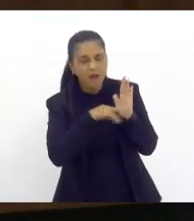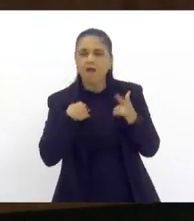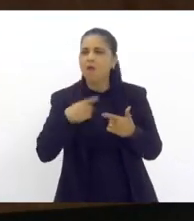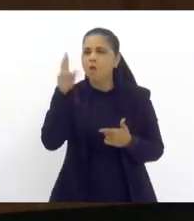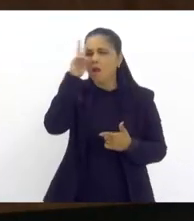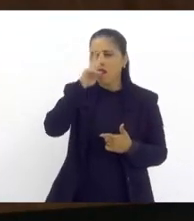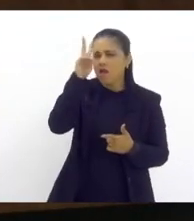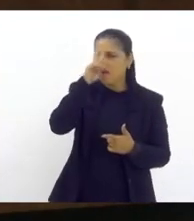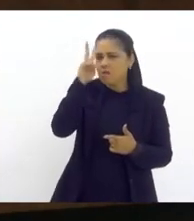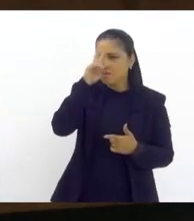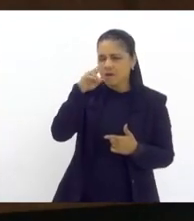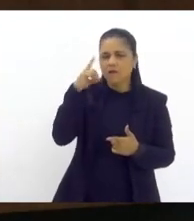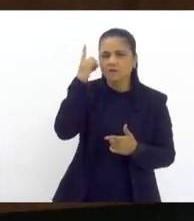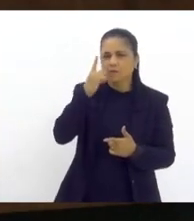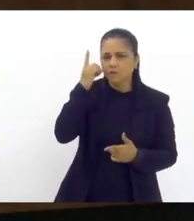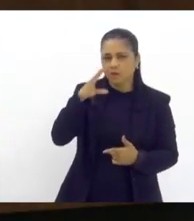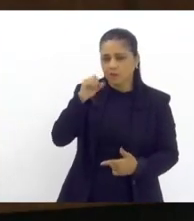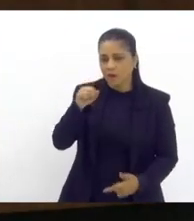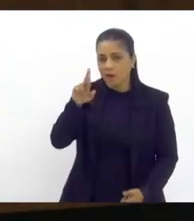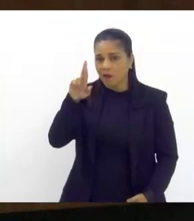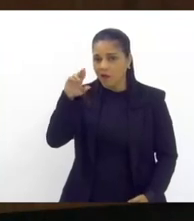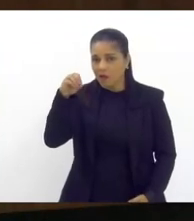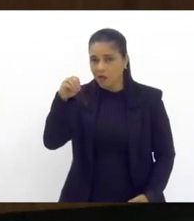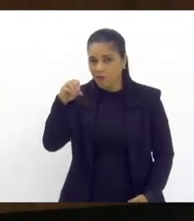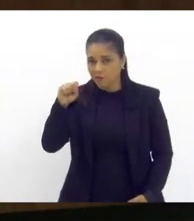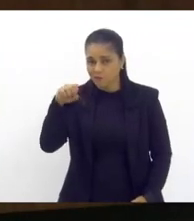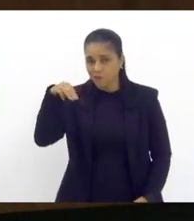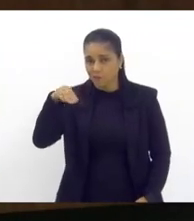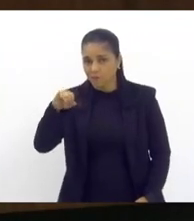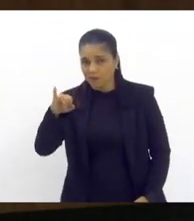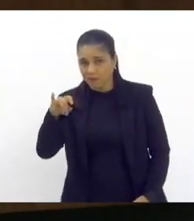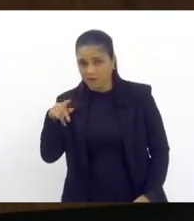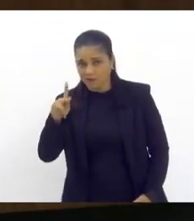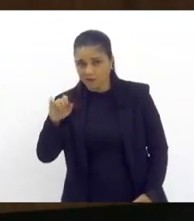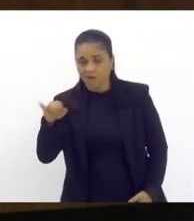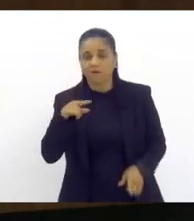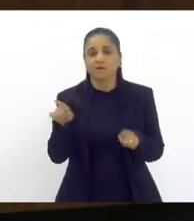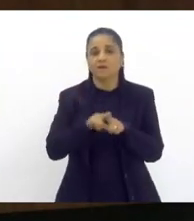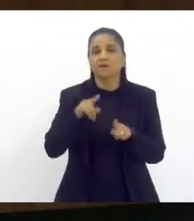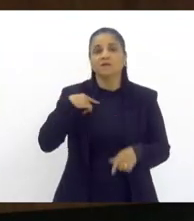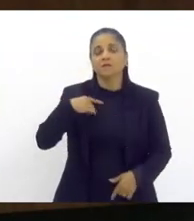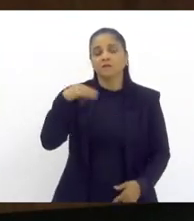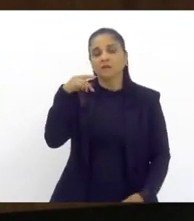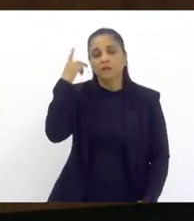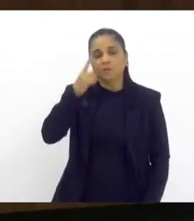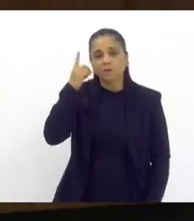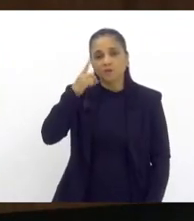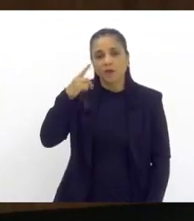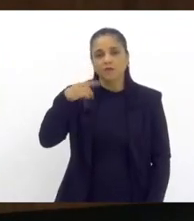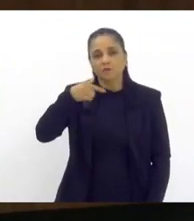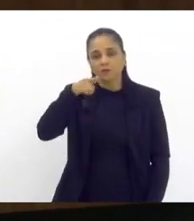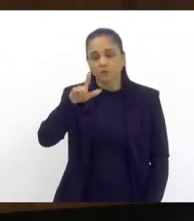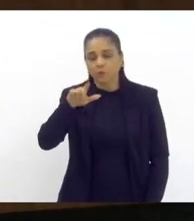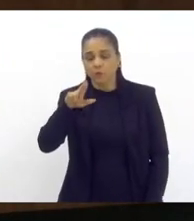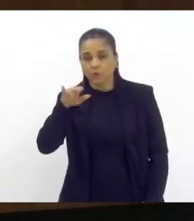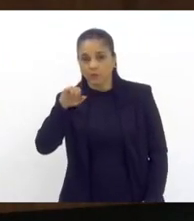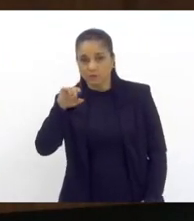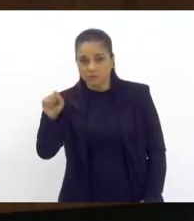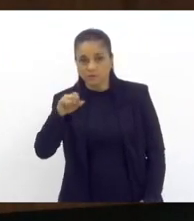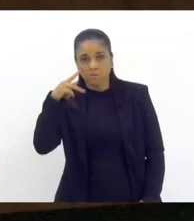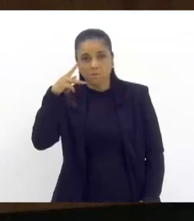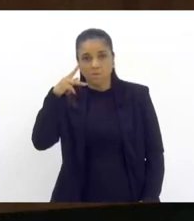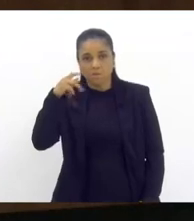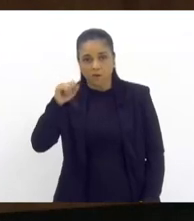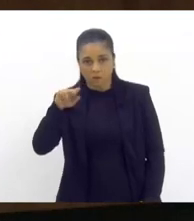e deputado Luiz Paulo, que aqui estavam, da luta das mulheres pelo seu reconhecimento. Eu que sou lá